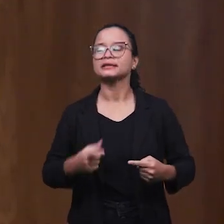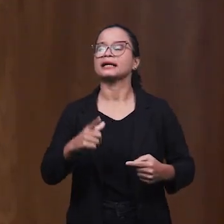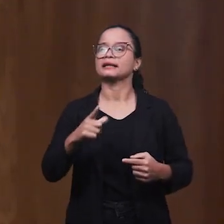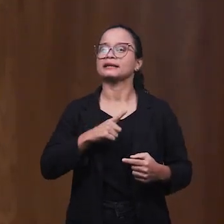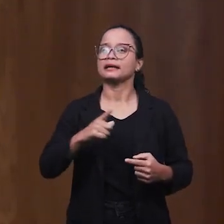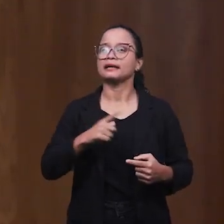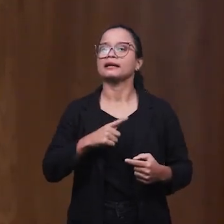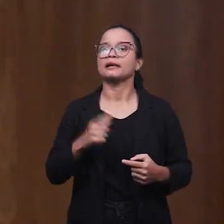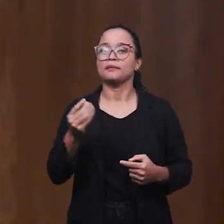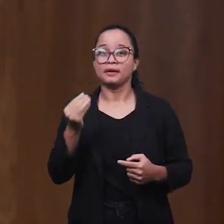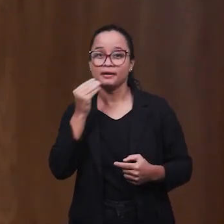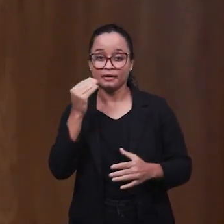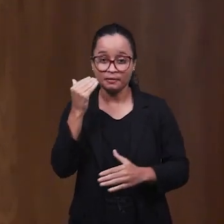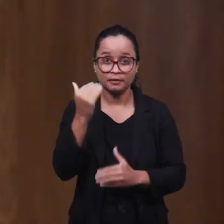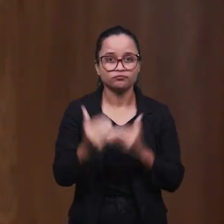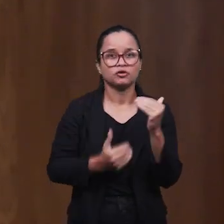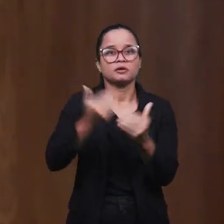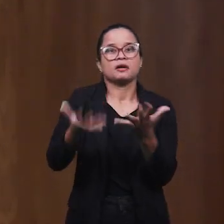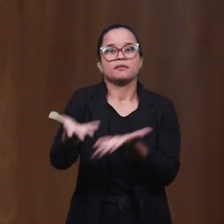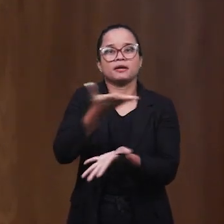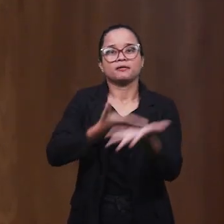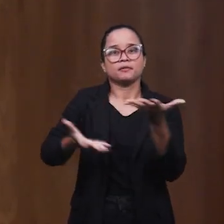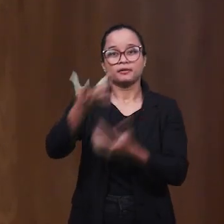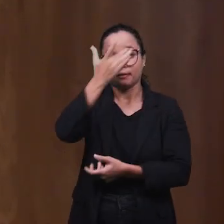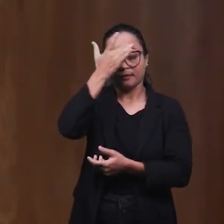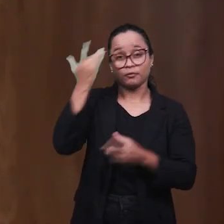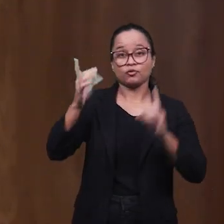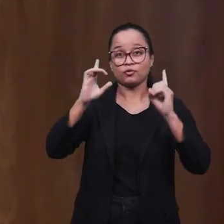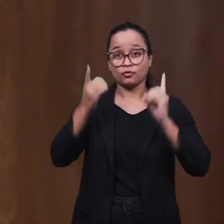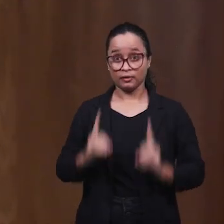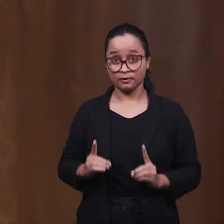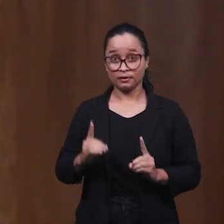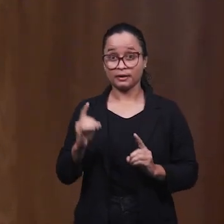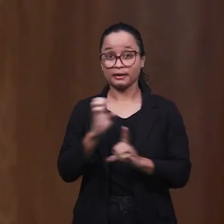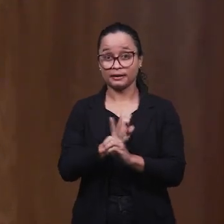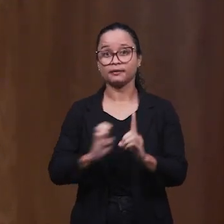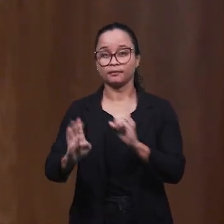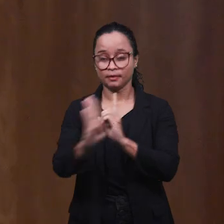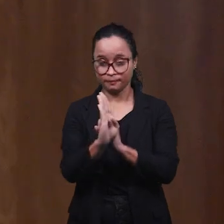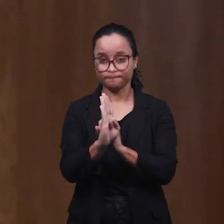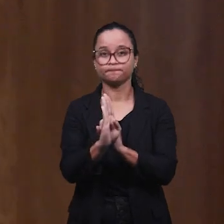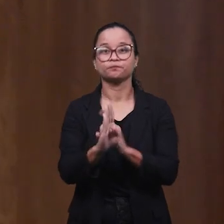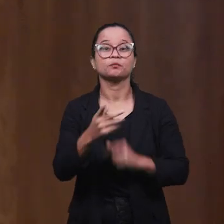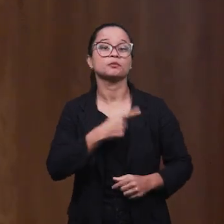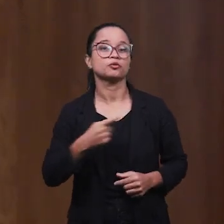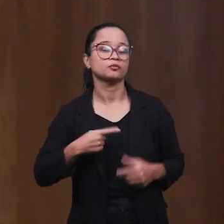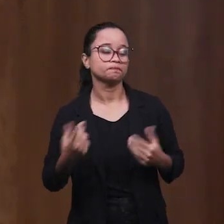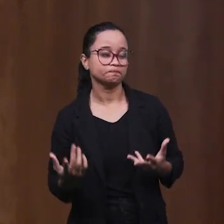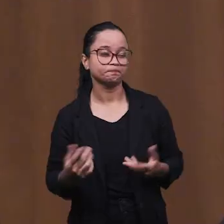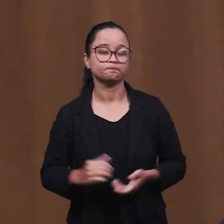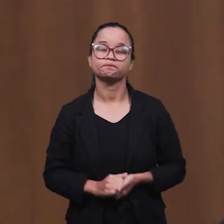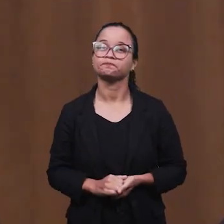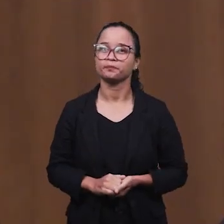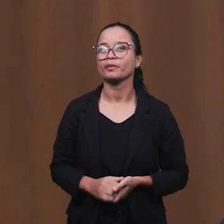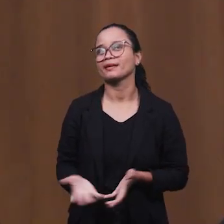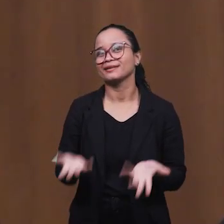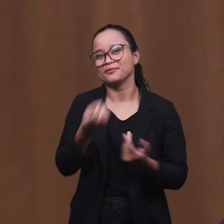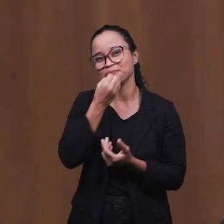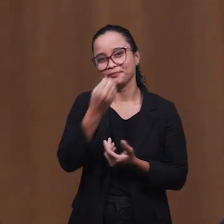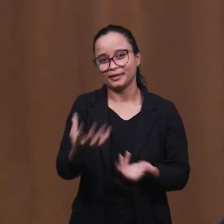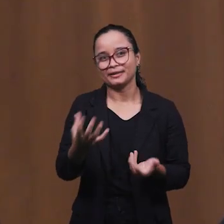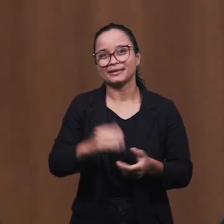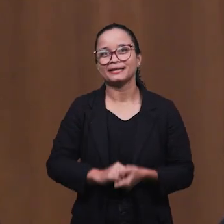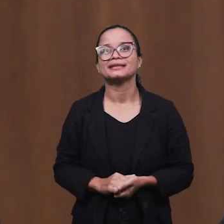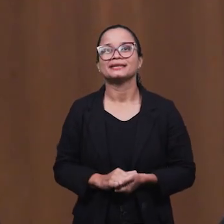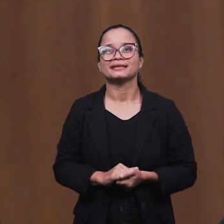a participação ativa das pessoas com deficiência na Escola Bíblica Dominical, pastor? Muito bem,